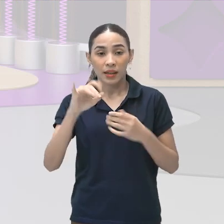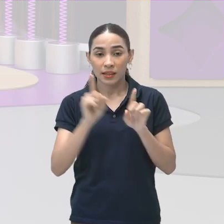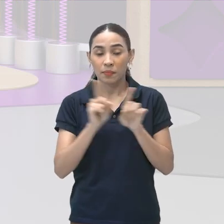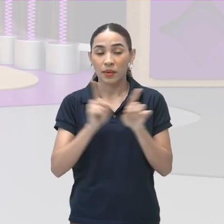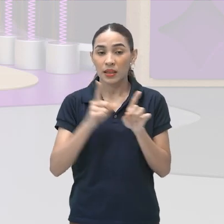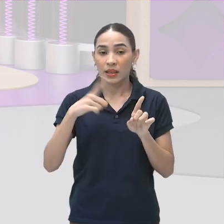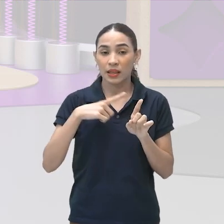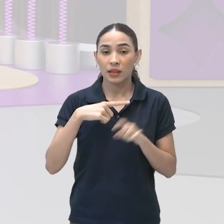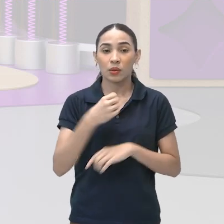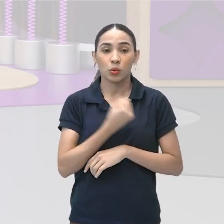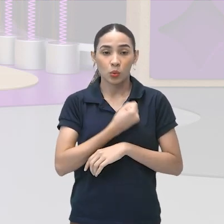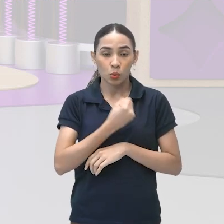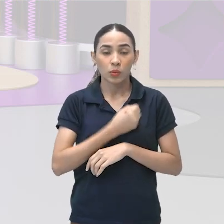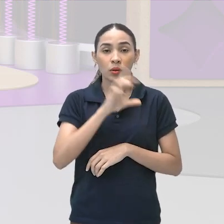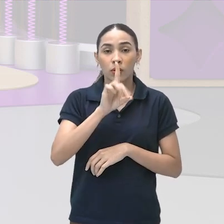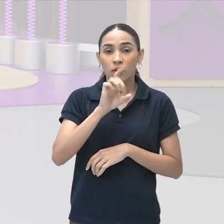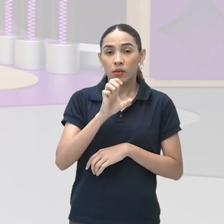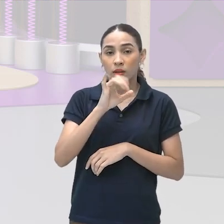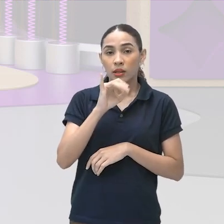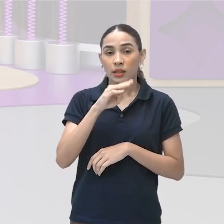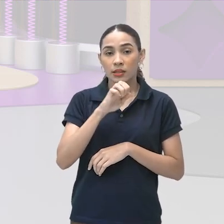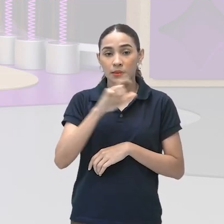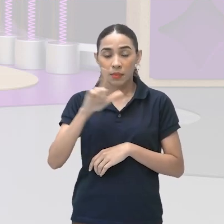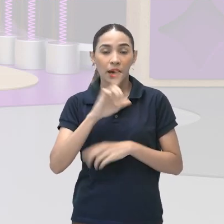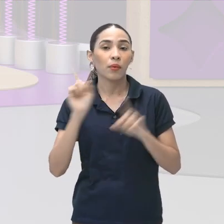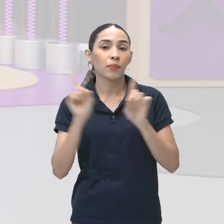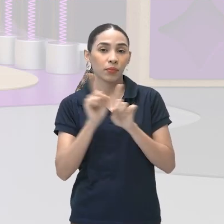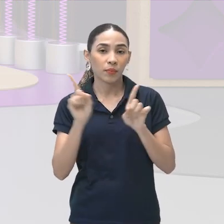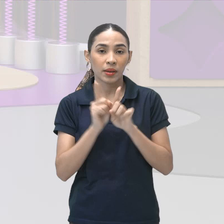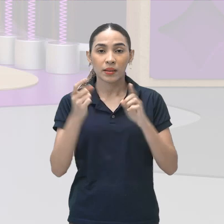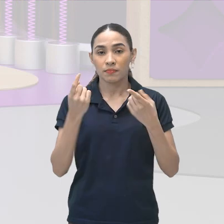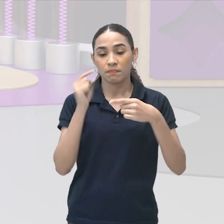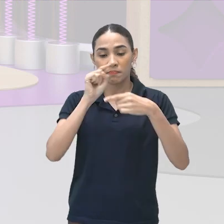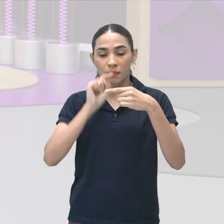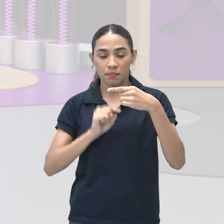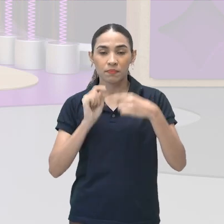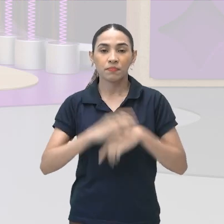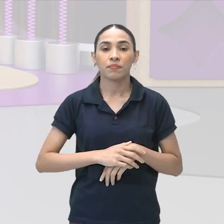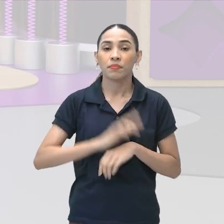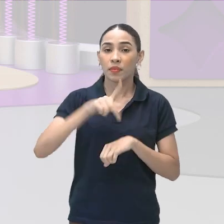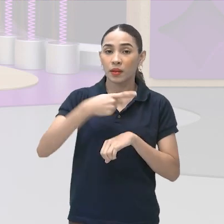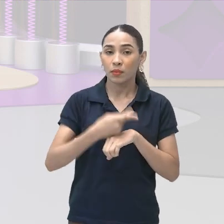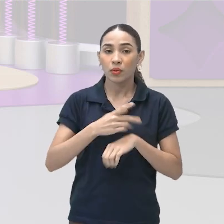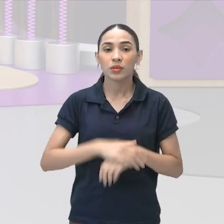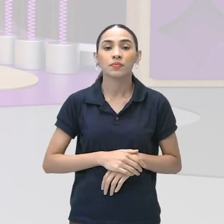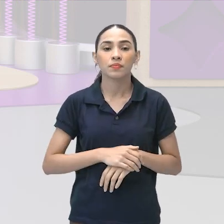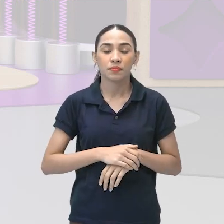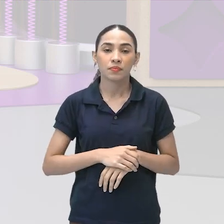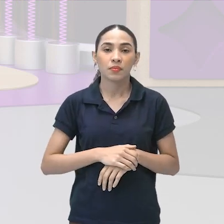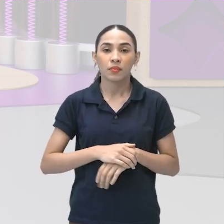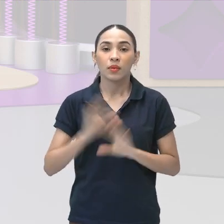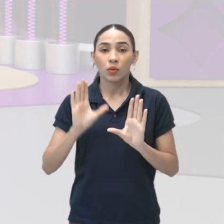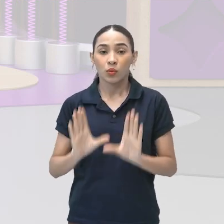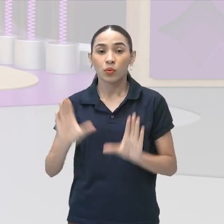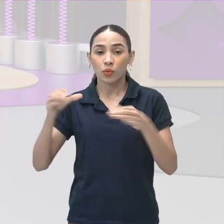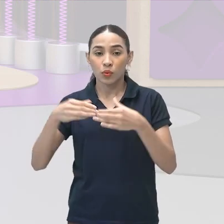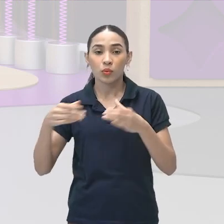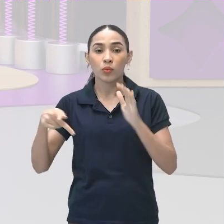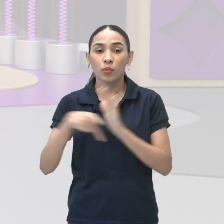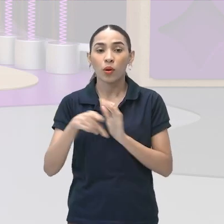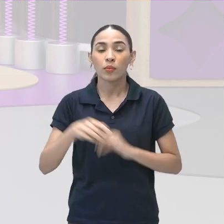números decimais, vamos ter as próprias frações. Depois, nós chegamos ao conjunto dos